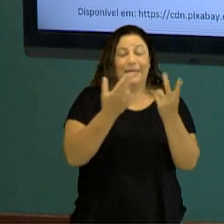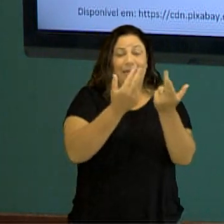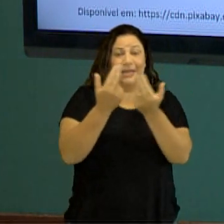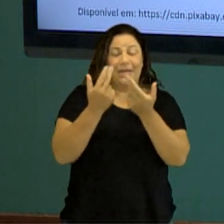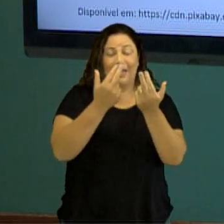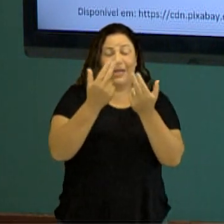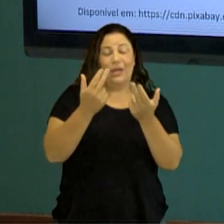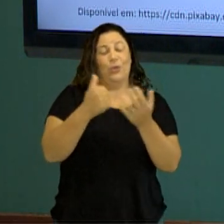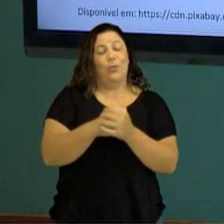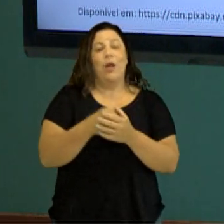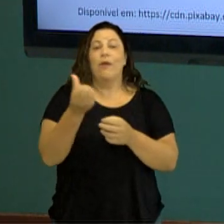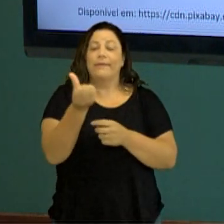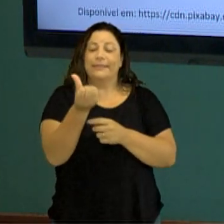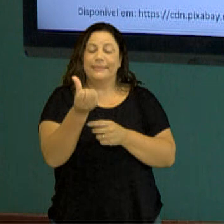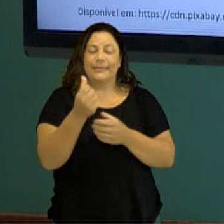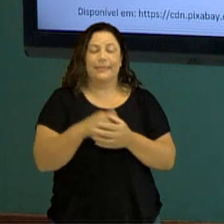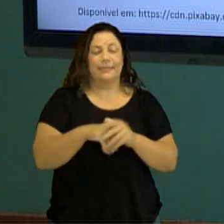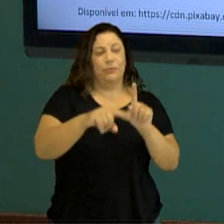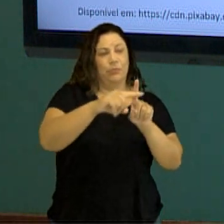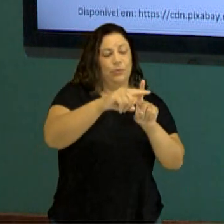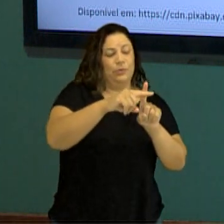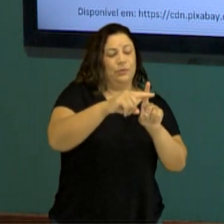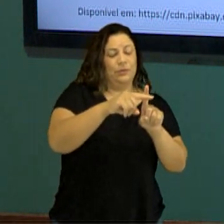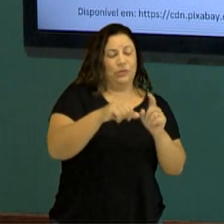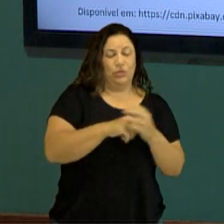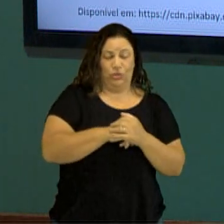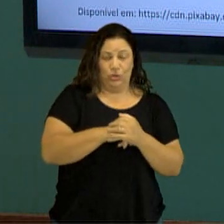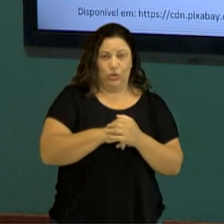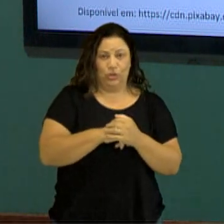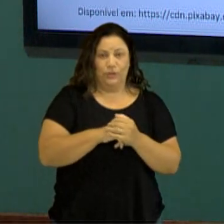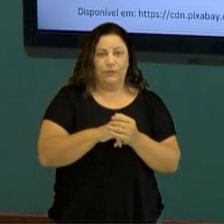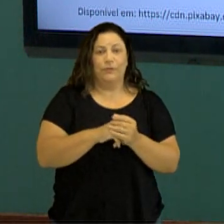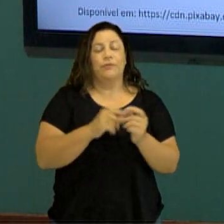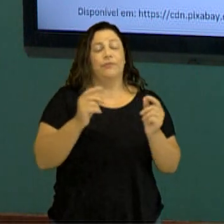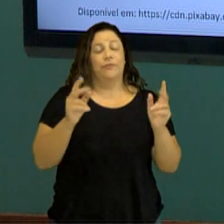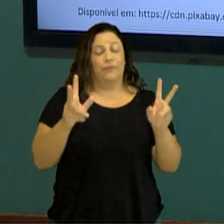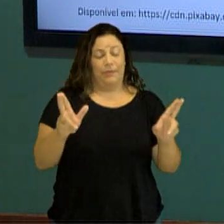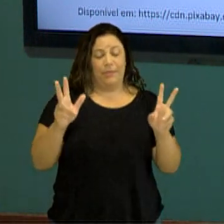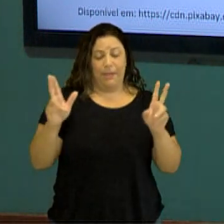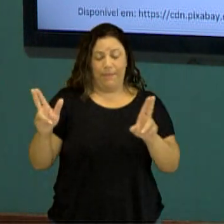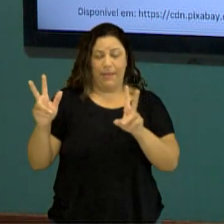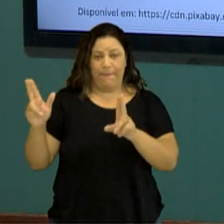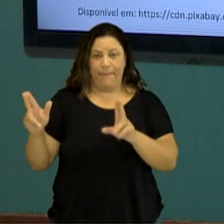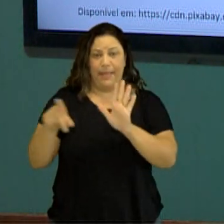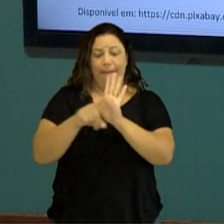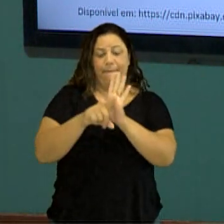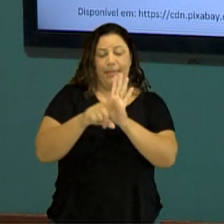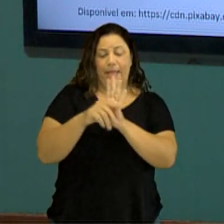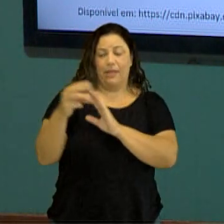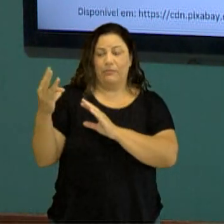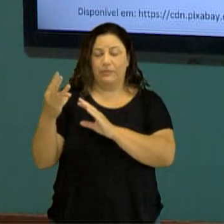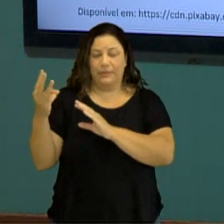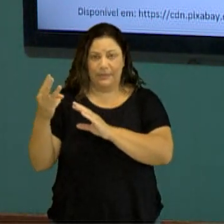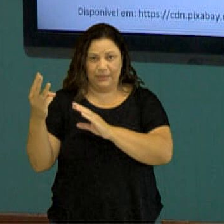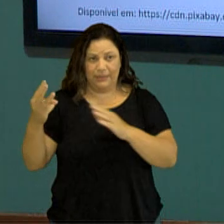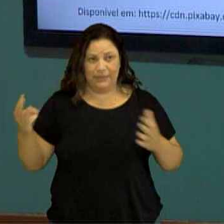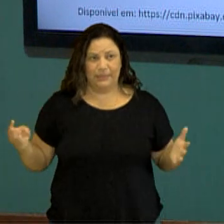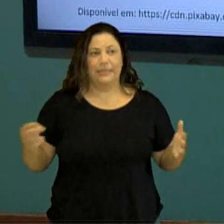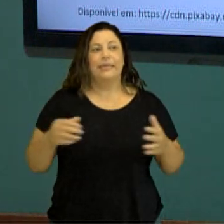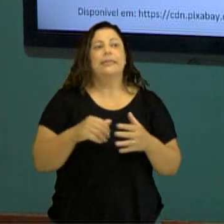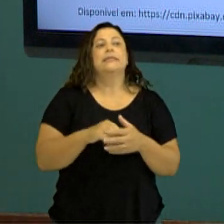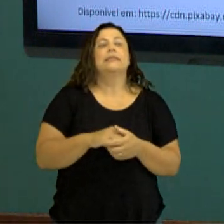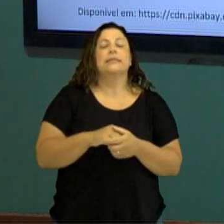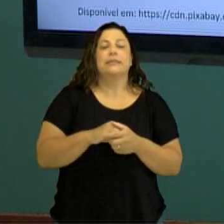lá. Carga positiva, 3. Carga negativa, em equilíbrio, 3. A quantidade de nêutrons, eu já vi lá dentro do